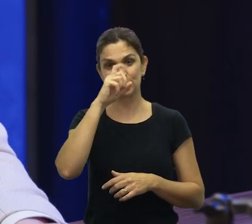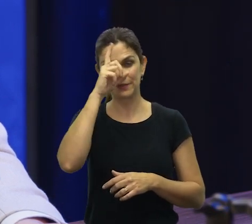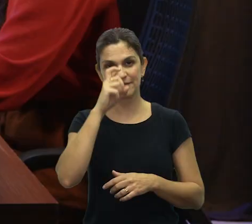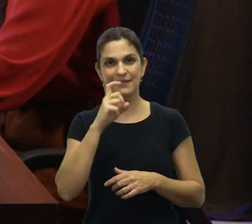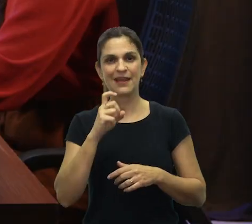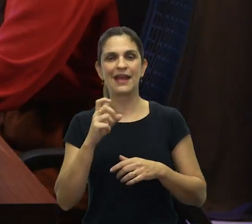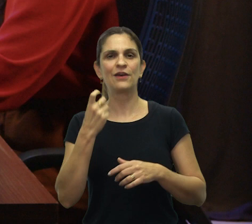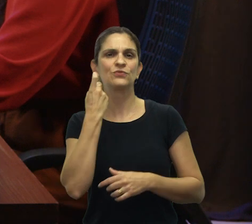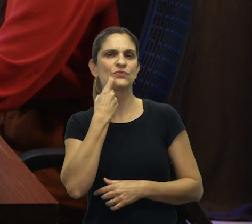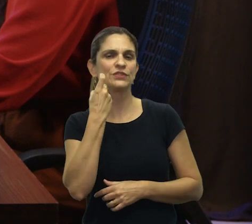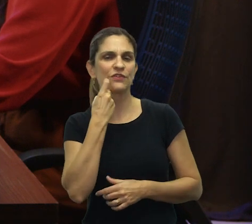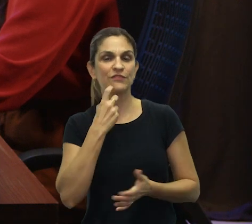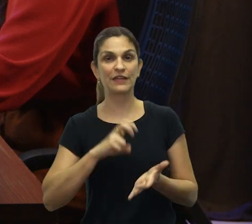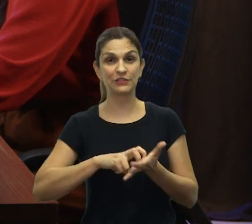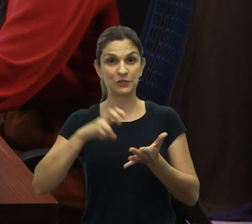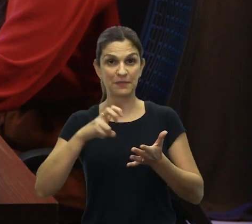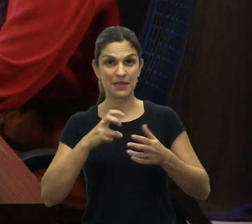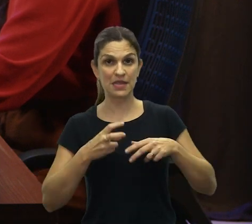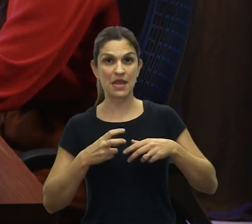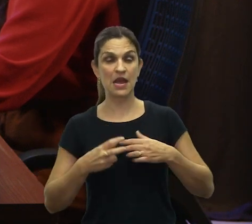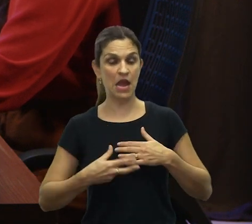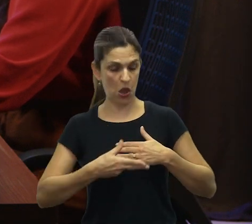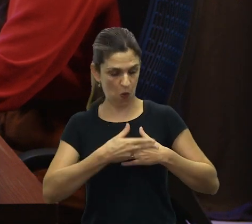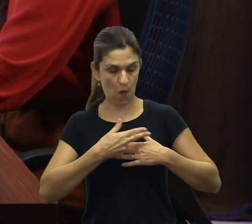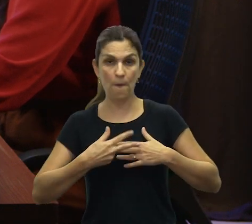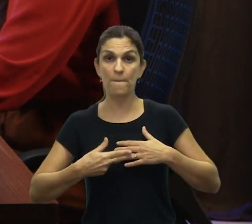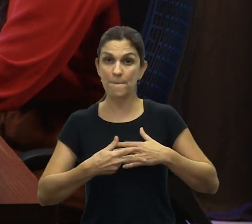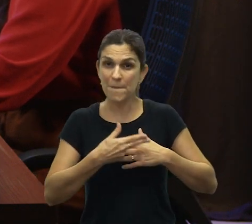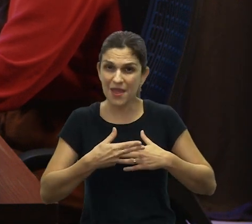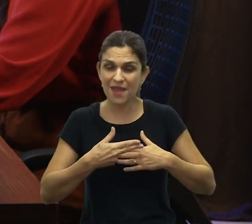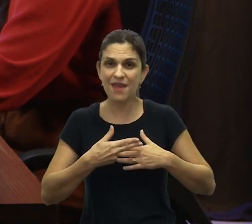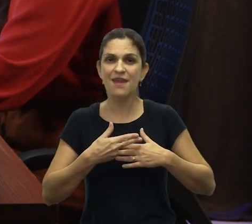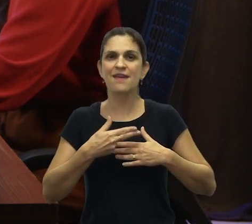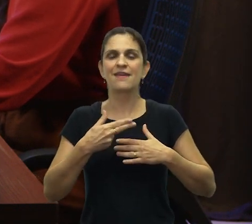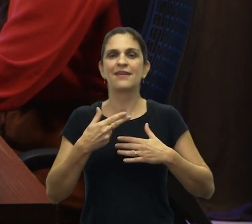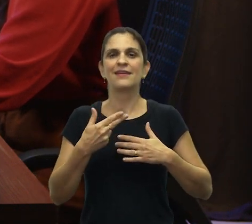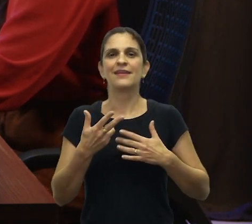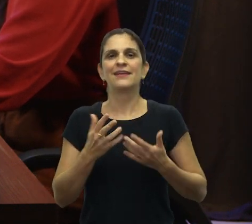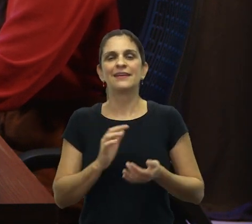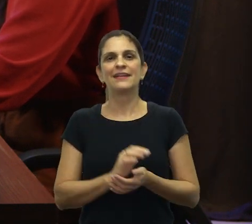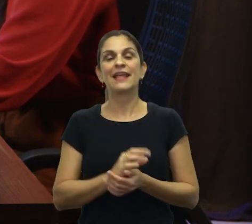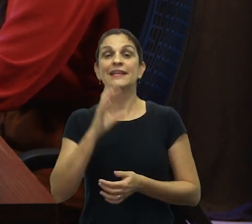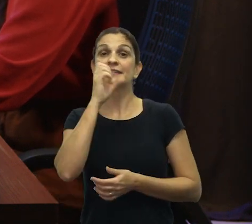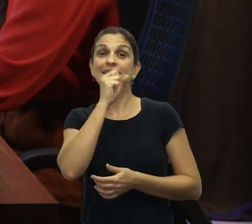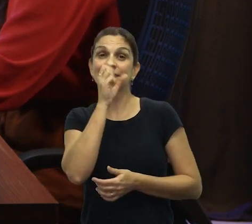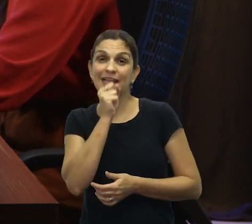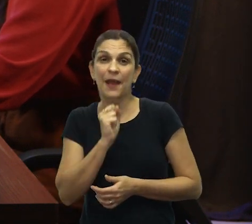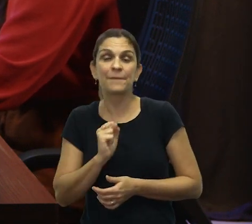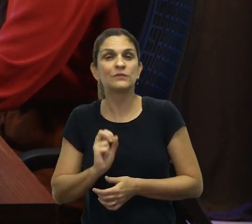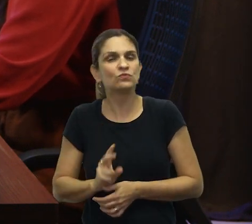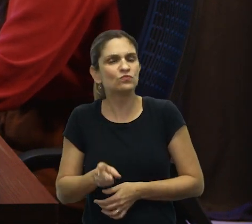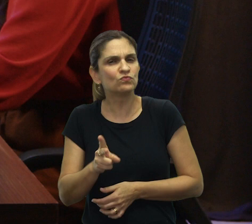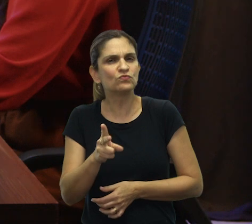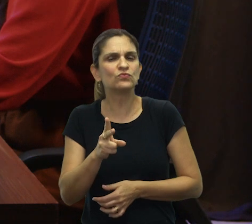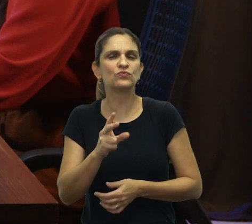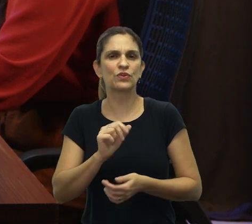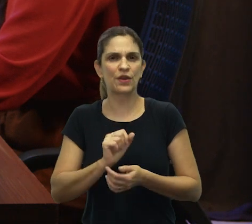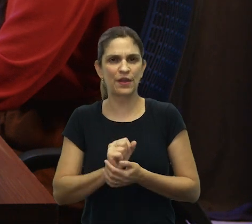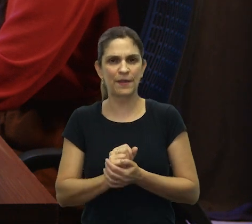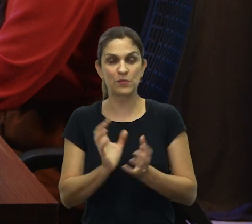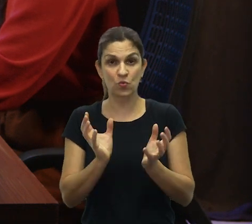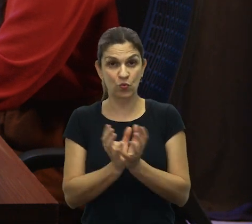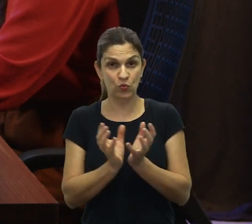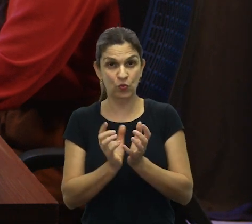Santa Casa, toda sexta pela manhã a gente opera de 1 a 2 casos de câncer por semana, todo sábado a gente faz um